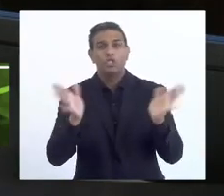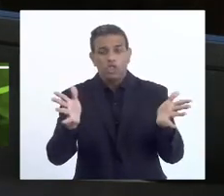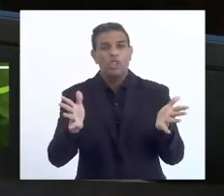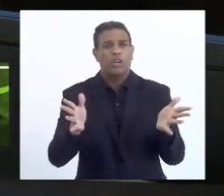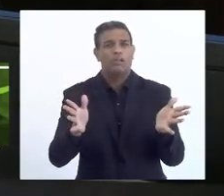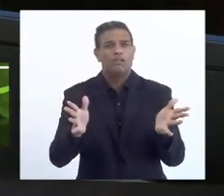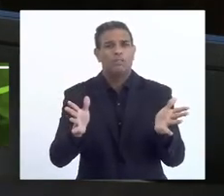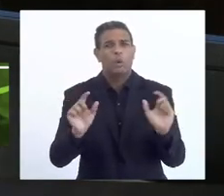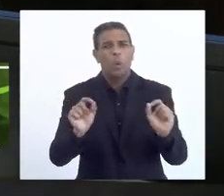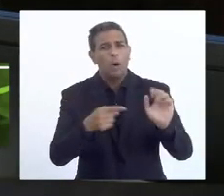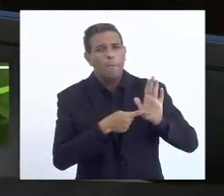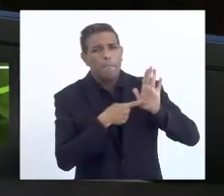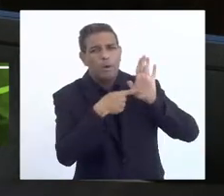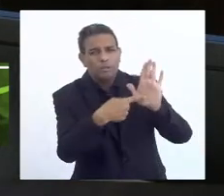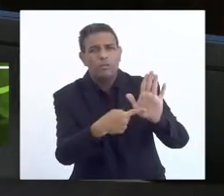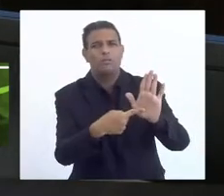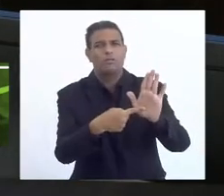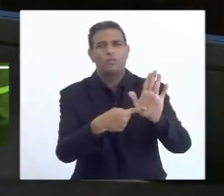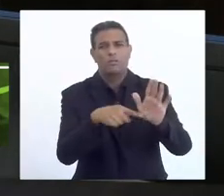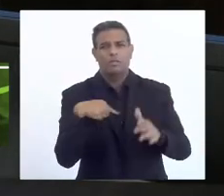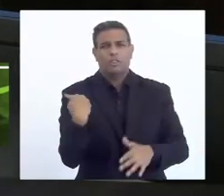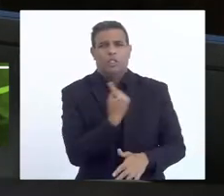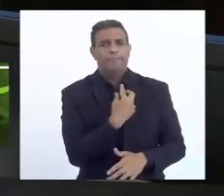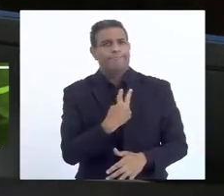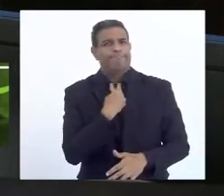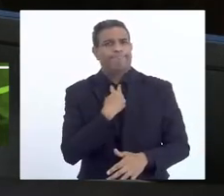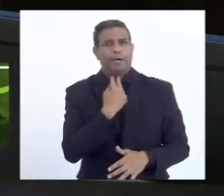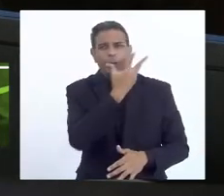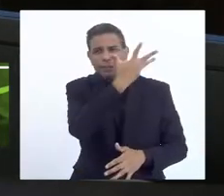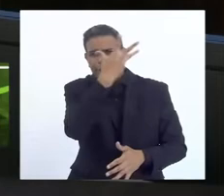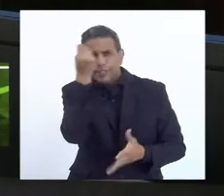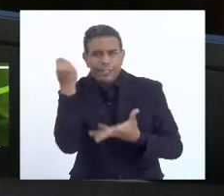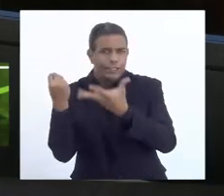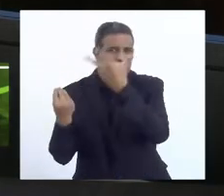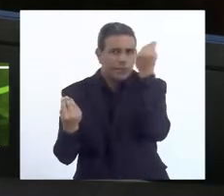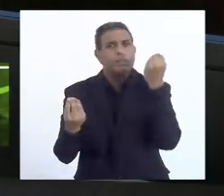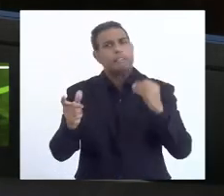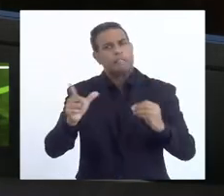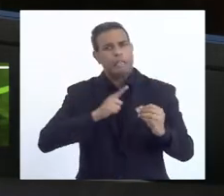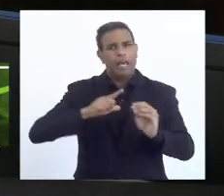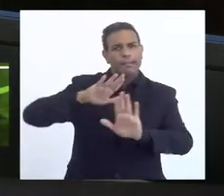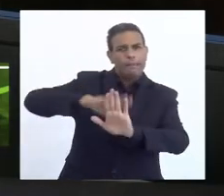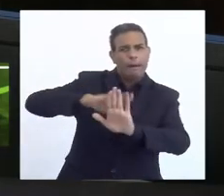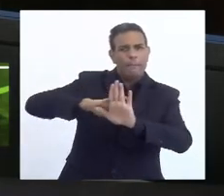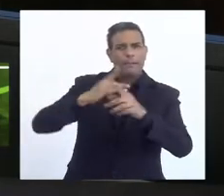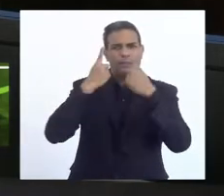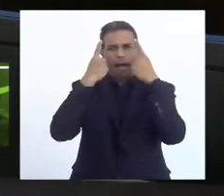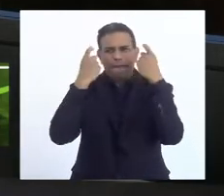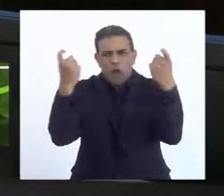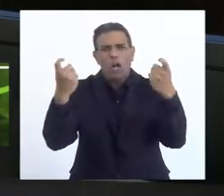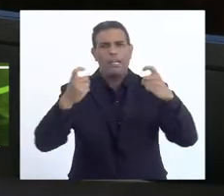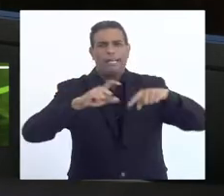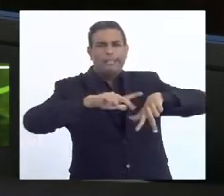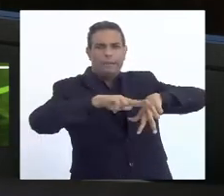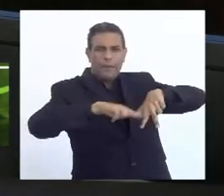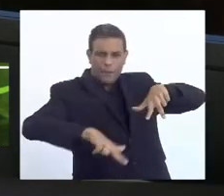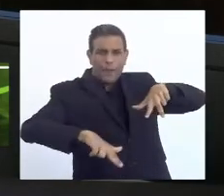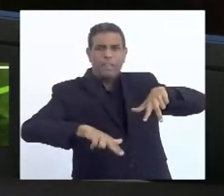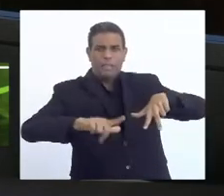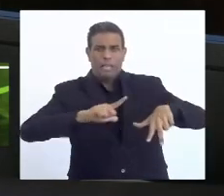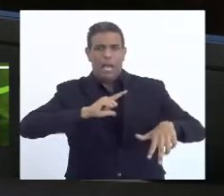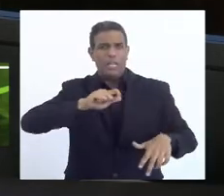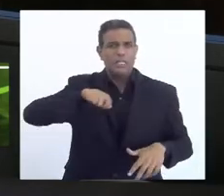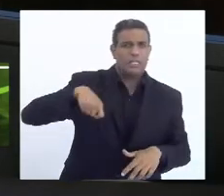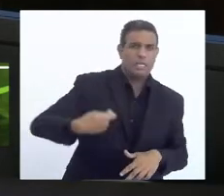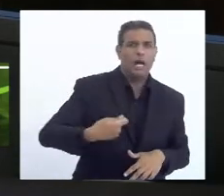registro de que nós não podemos substituir a violência política, de gênero, e isso tem nome.